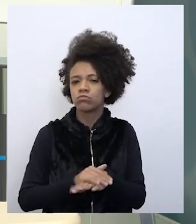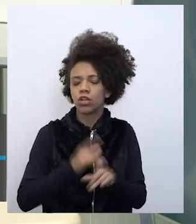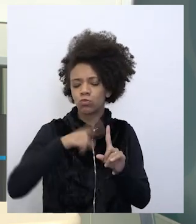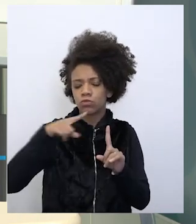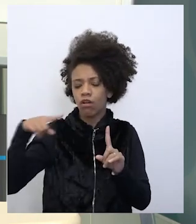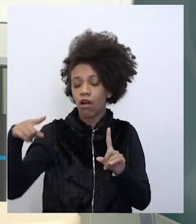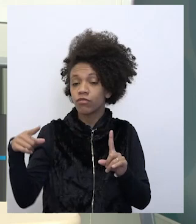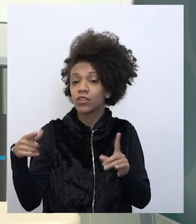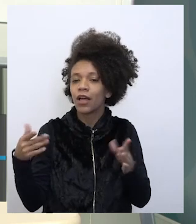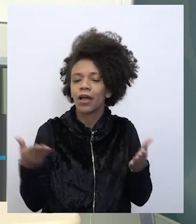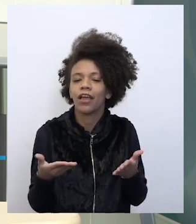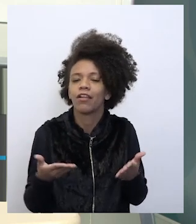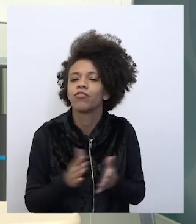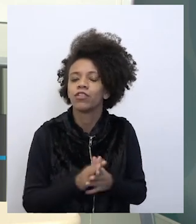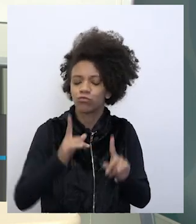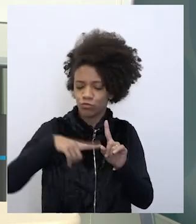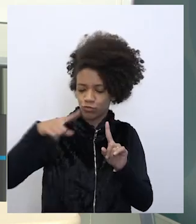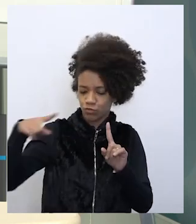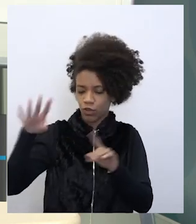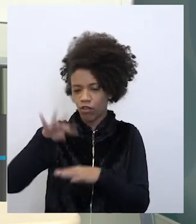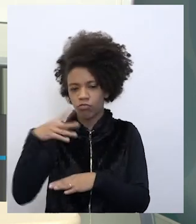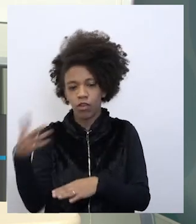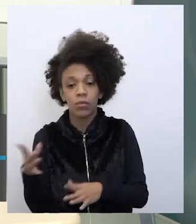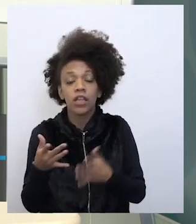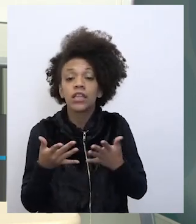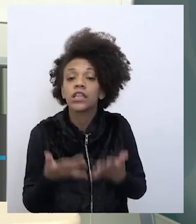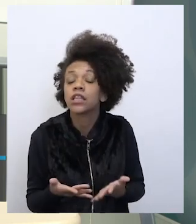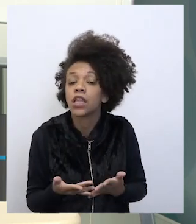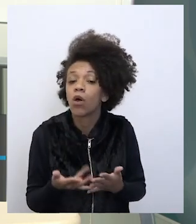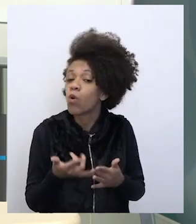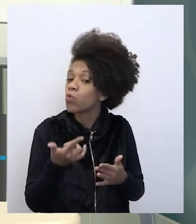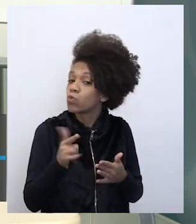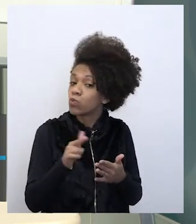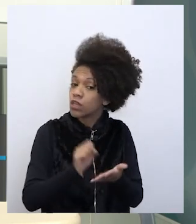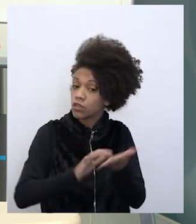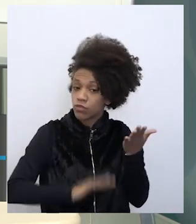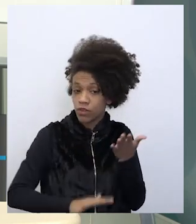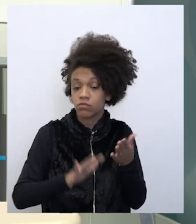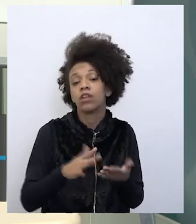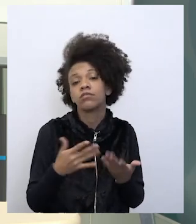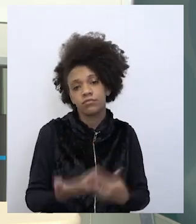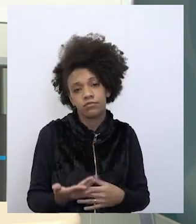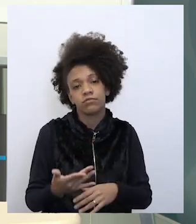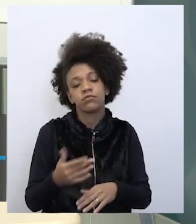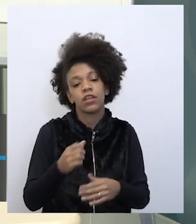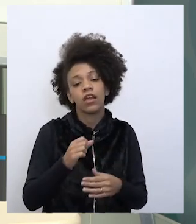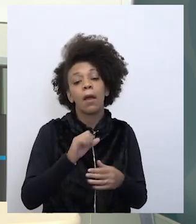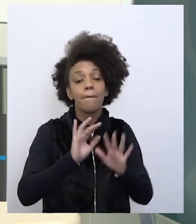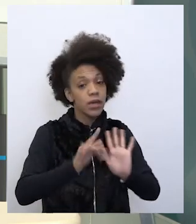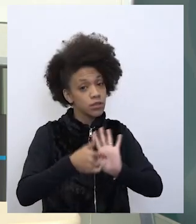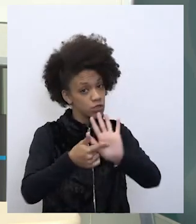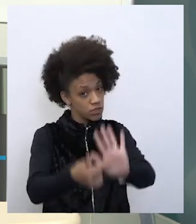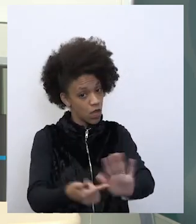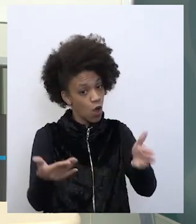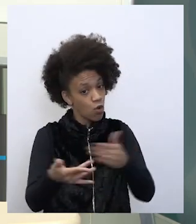vai construir gráficos utilizando tabela. Então não tem essa atividade no caderno do aluno, apesar de terem exercícios lá com tabela, mas esses que eu vou passar hoje